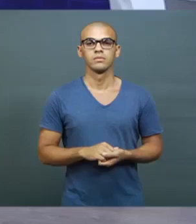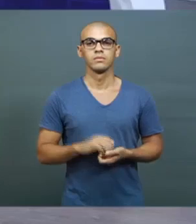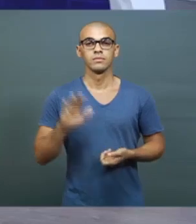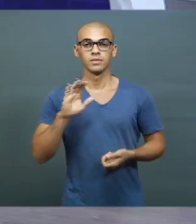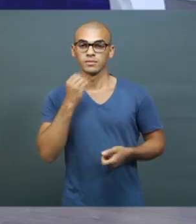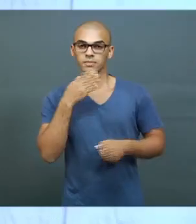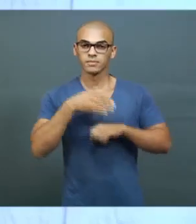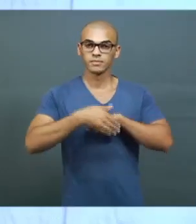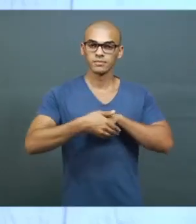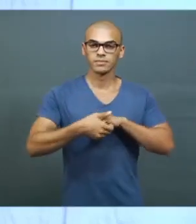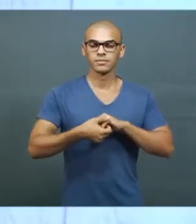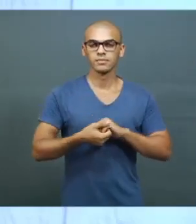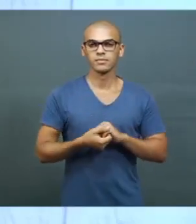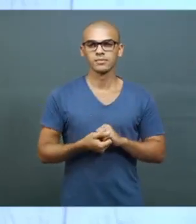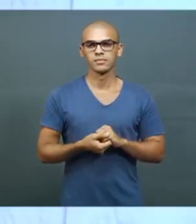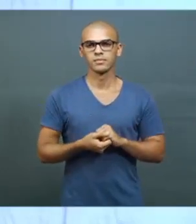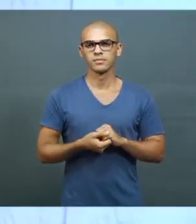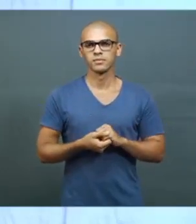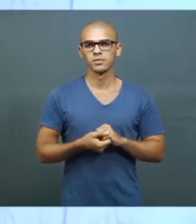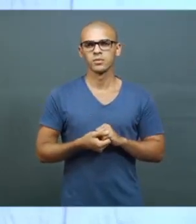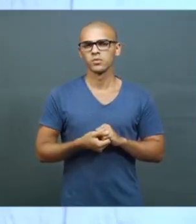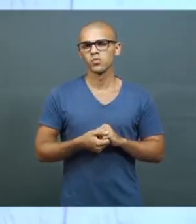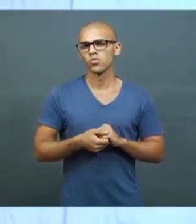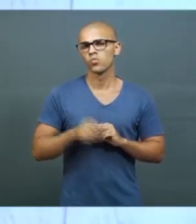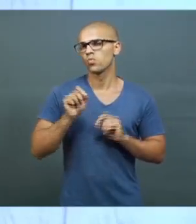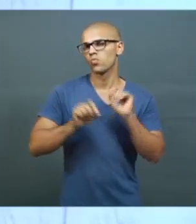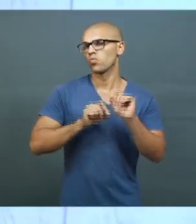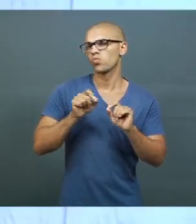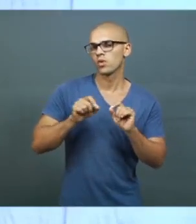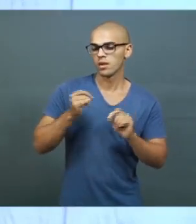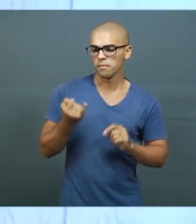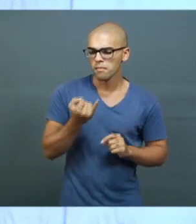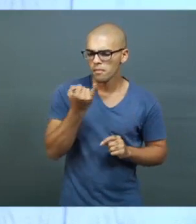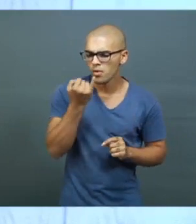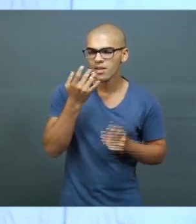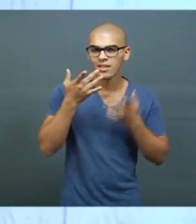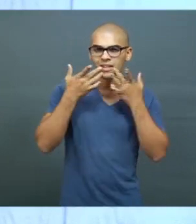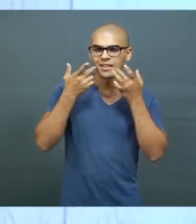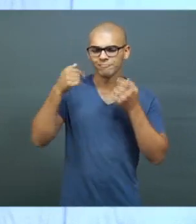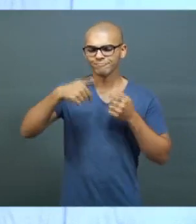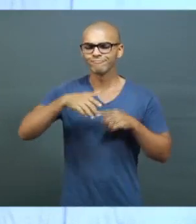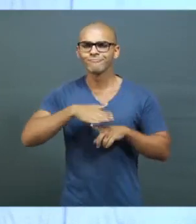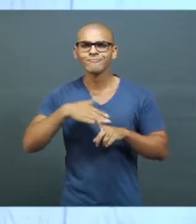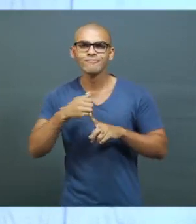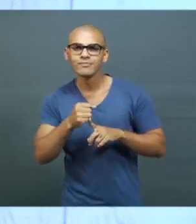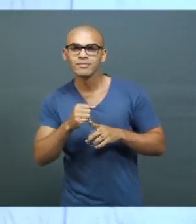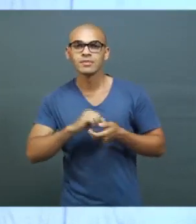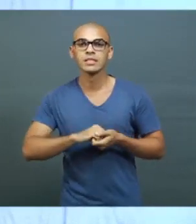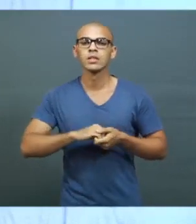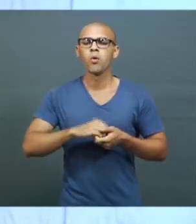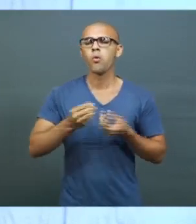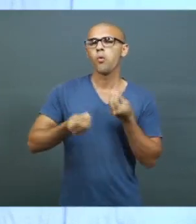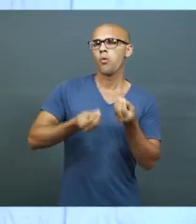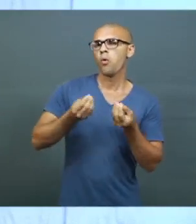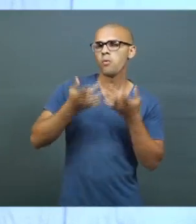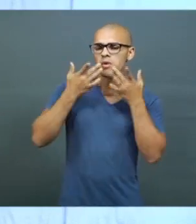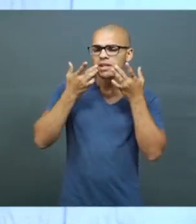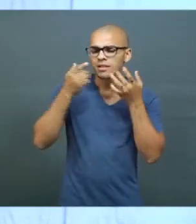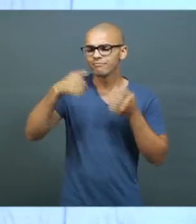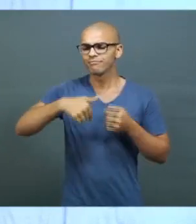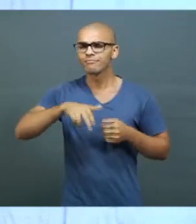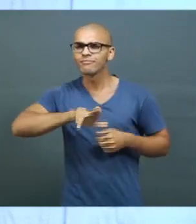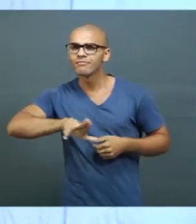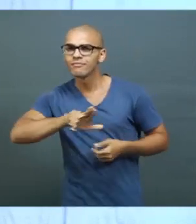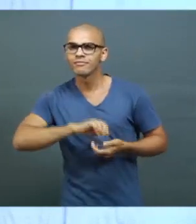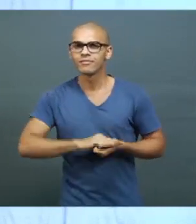Olá, boa noite. Qual a importância do teatro para a nossa sociedade? Como está o cenário do teatro em Uberlândia?